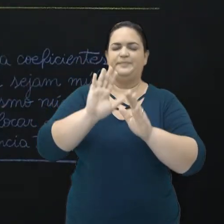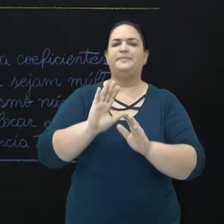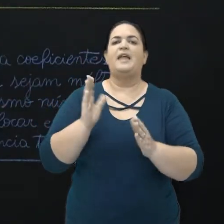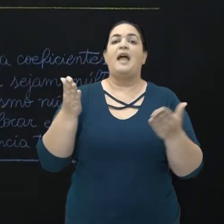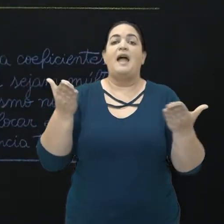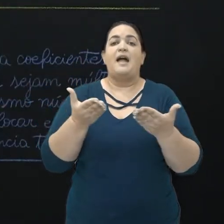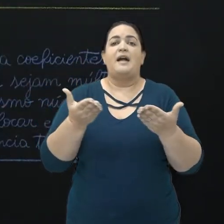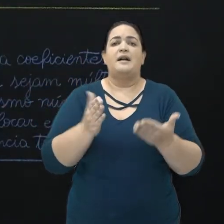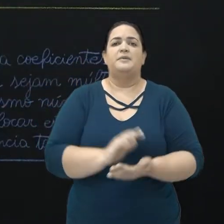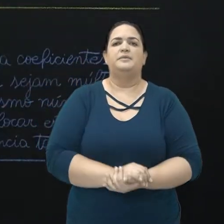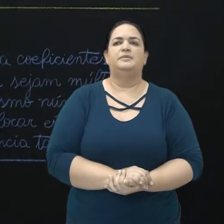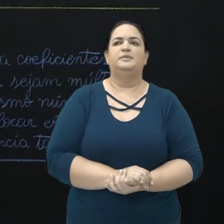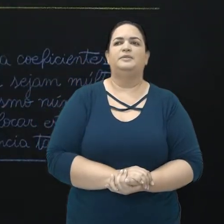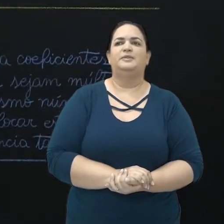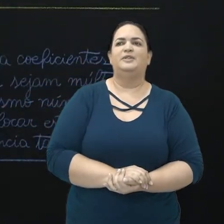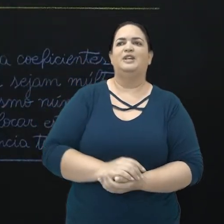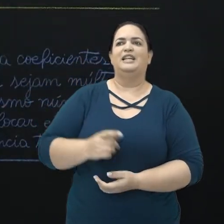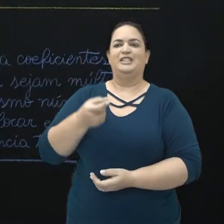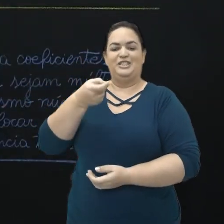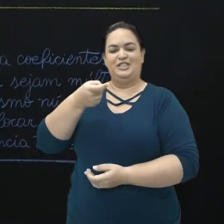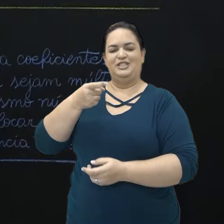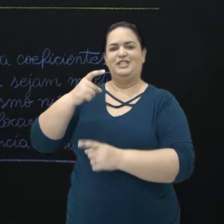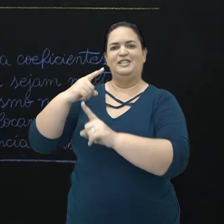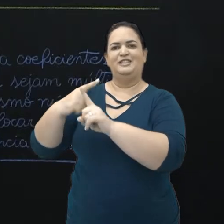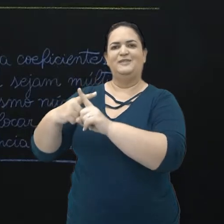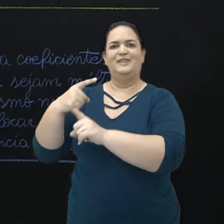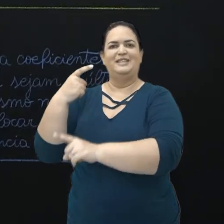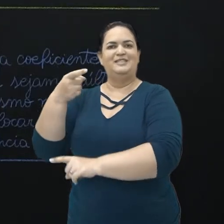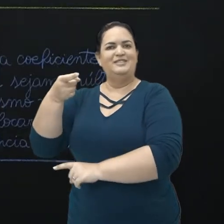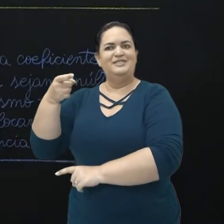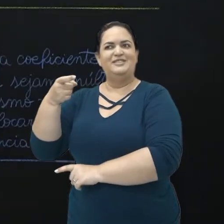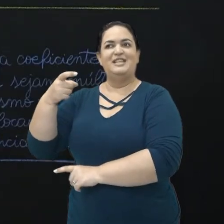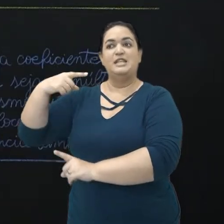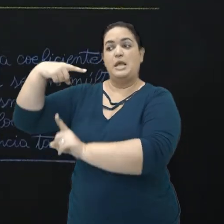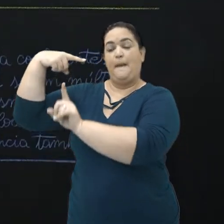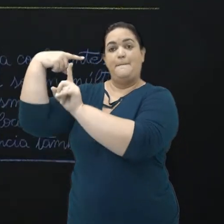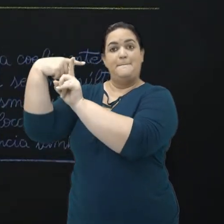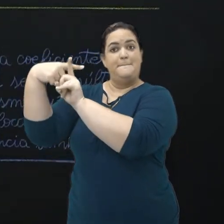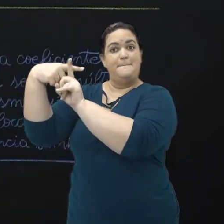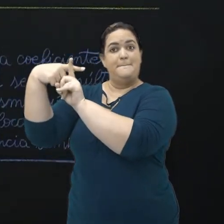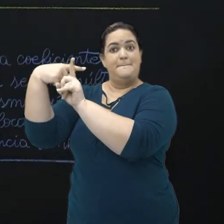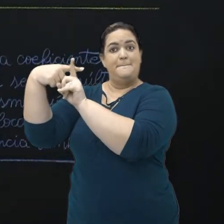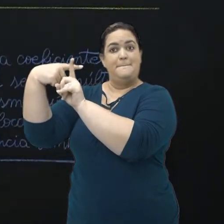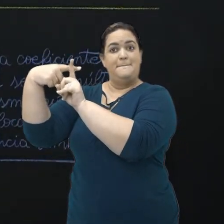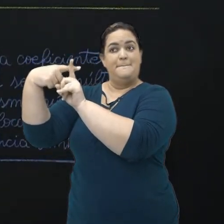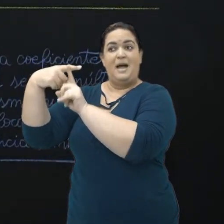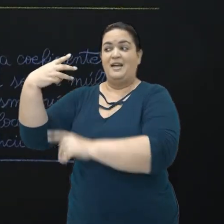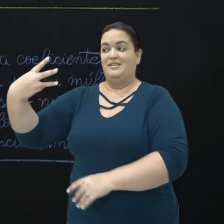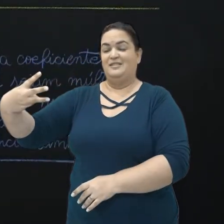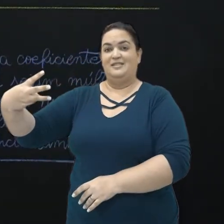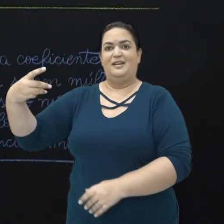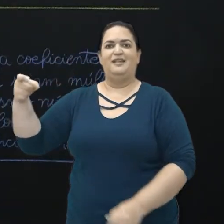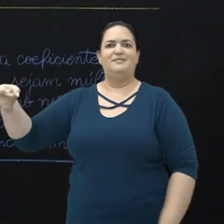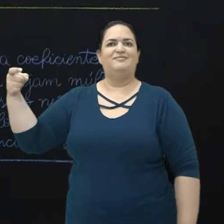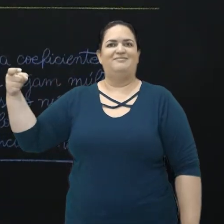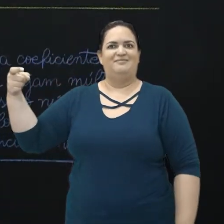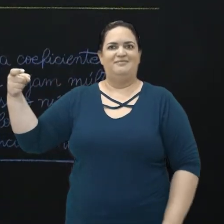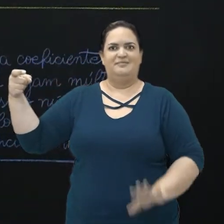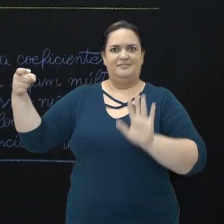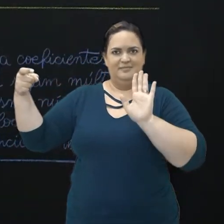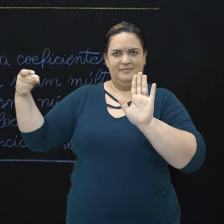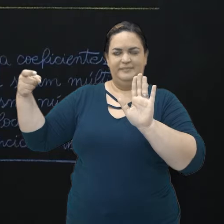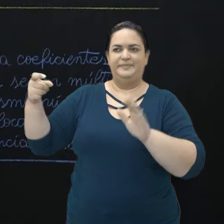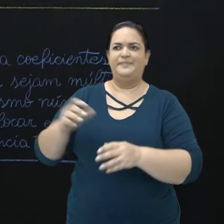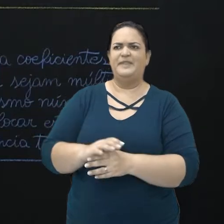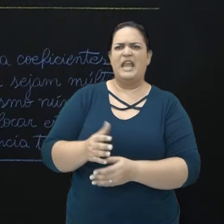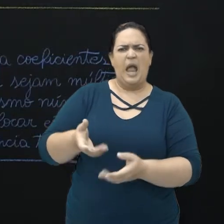aí, pessoal, olha lá, mais 3x eu só vou repetir. Como aqui nesse caso a gente identificou que o nosso